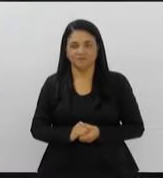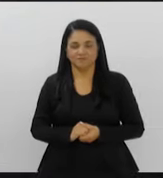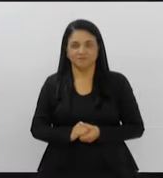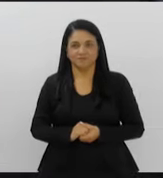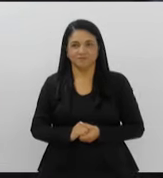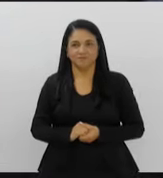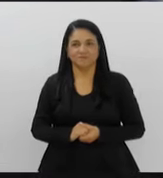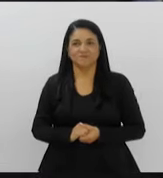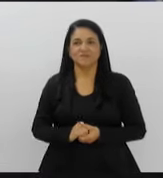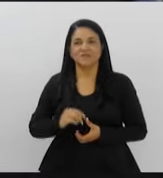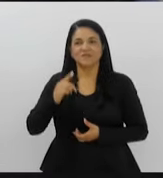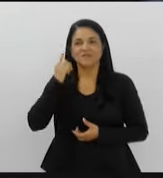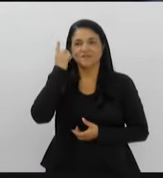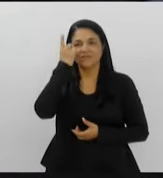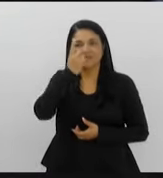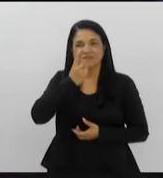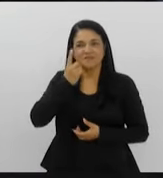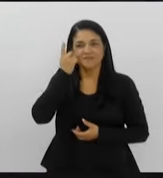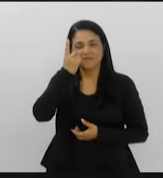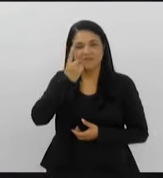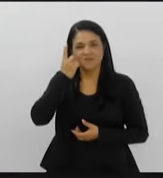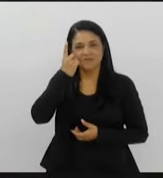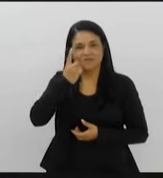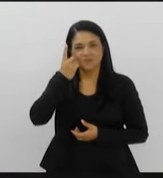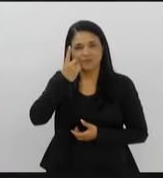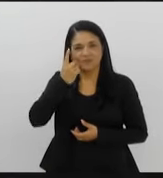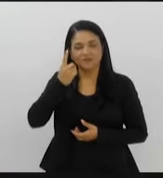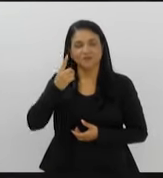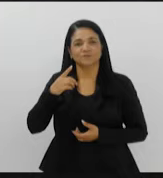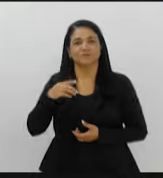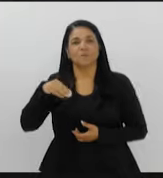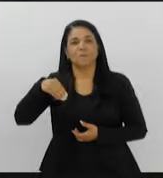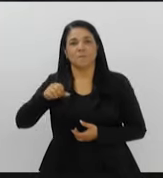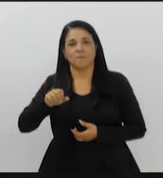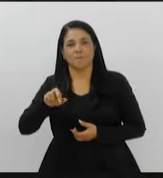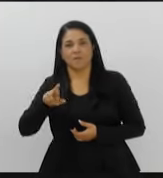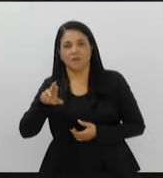Nosso nobre deputado Márcio Galberto.